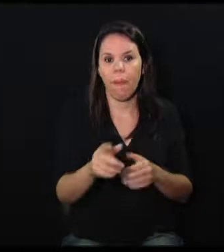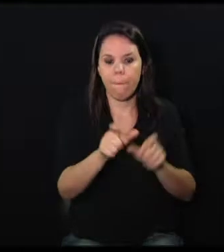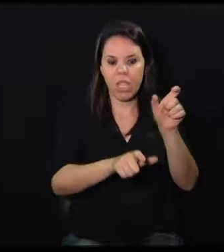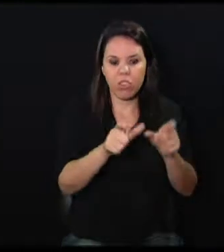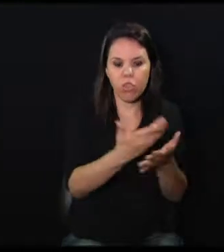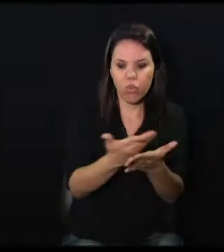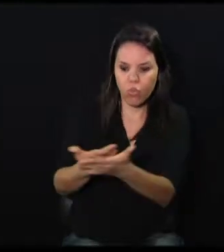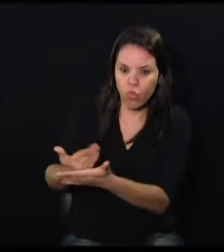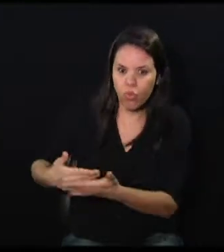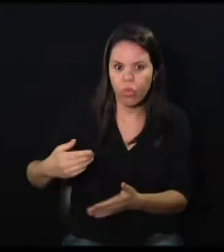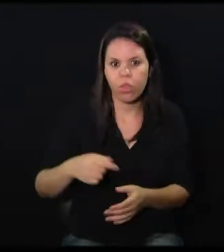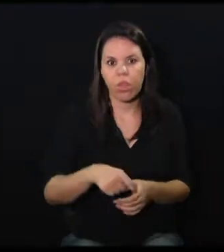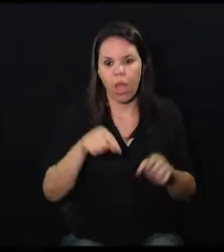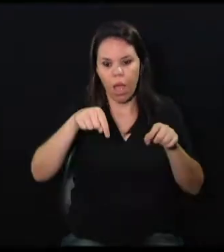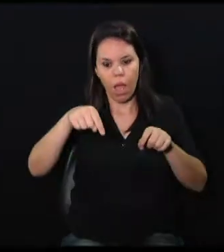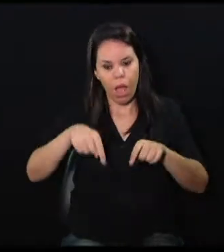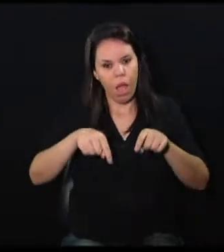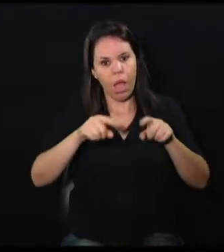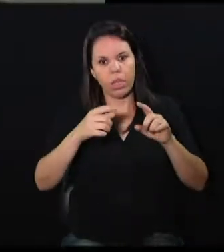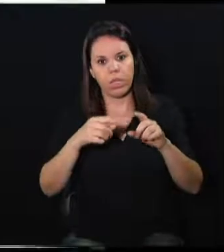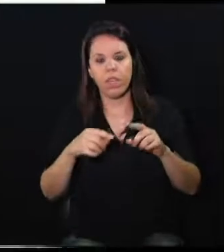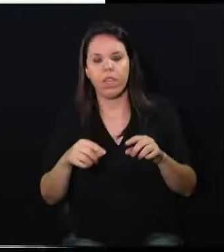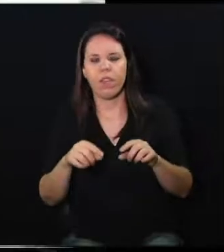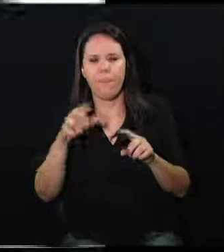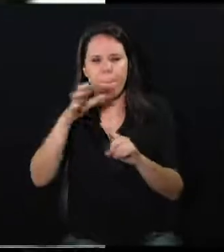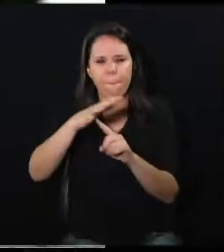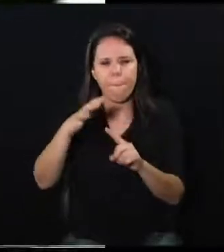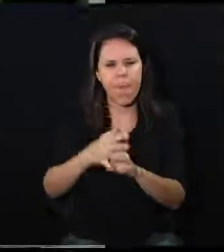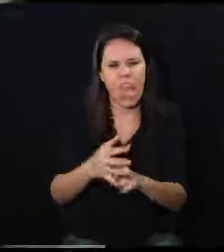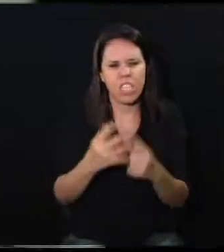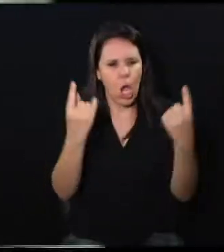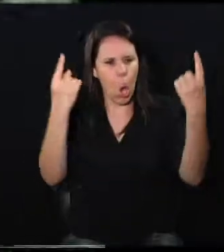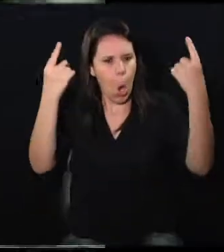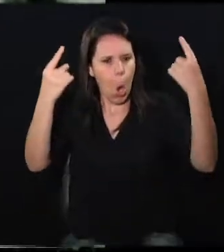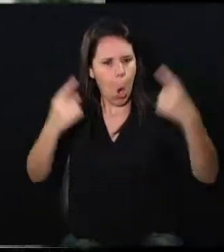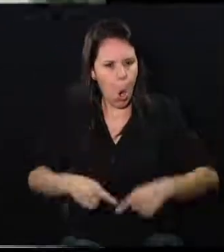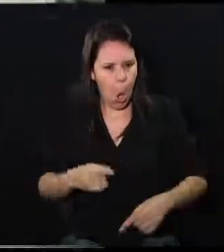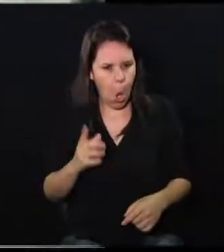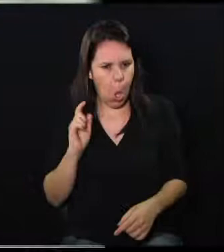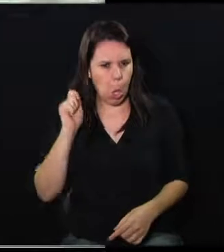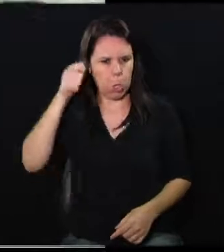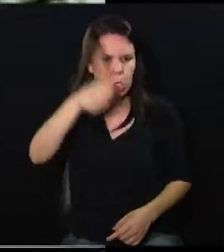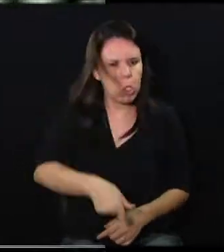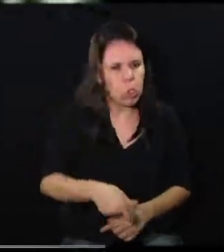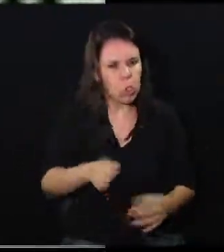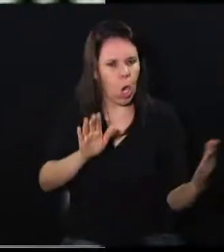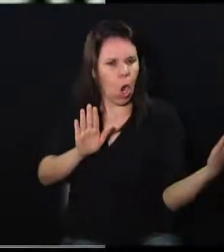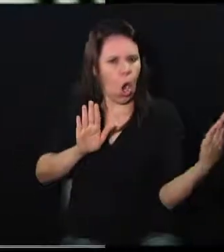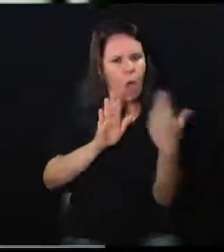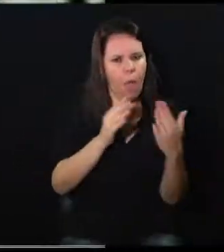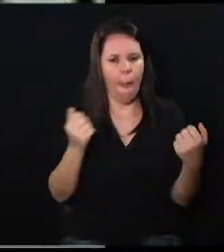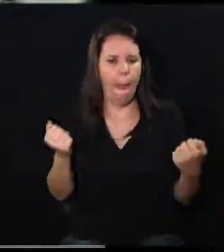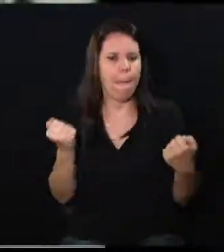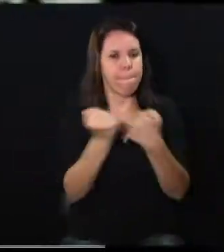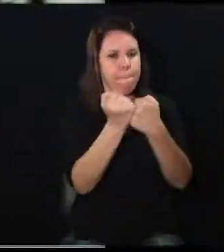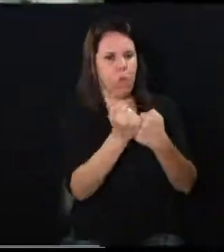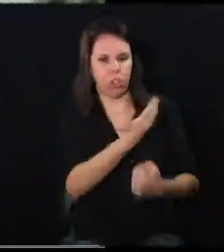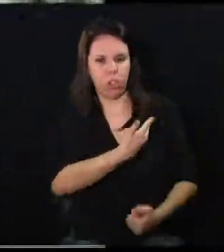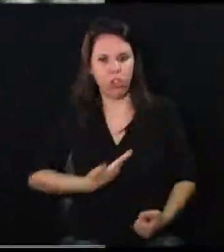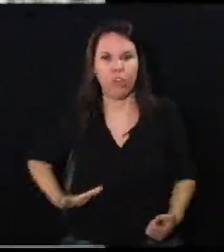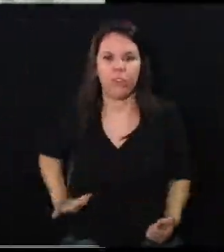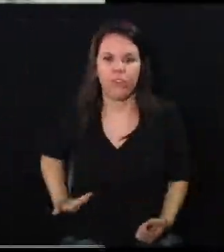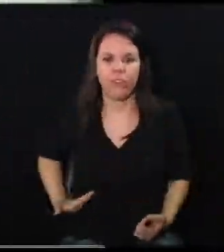São Francisco, contrários à ditadura de Vargas, entraram em confronto com apoiadores do governo.